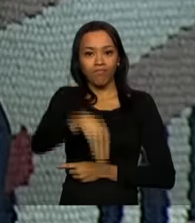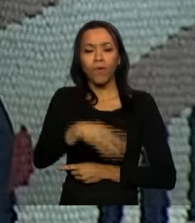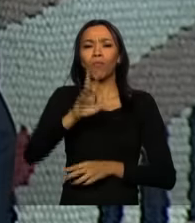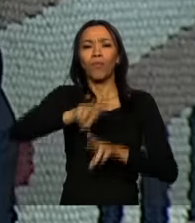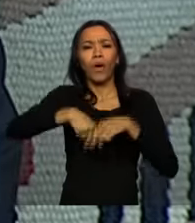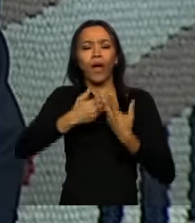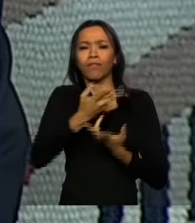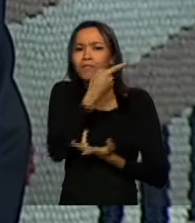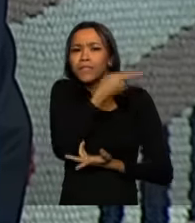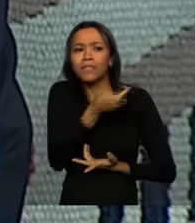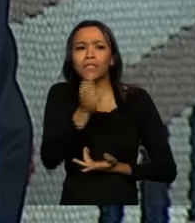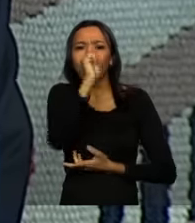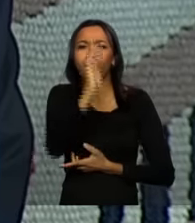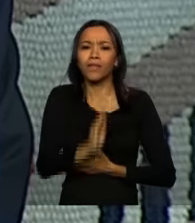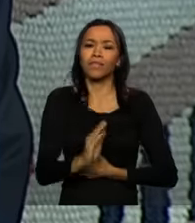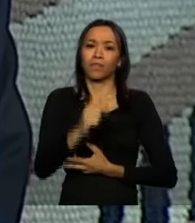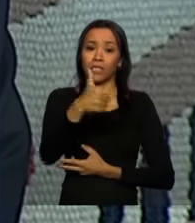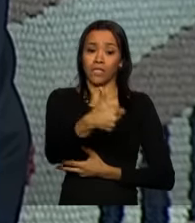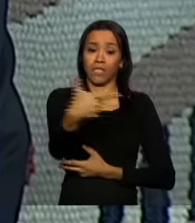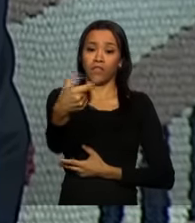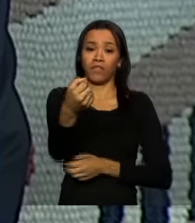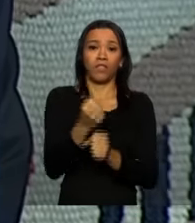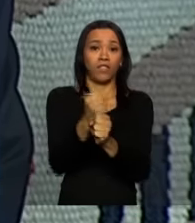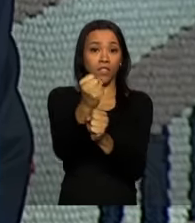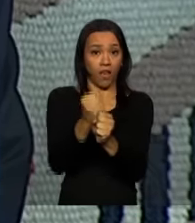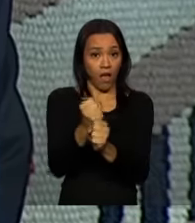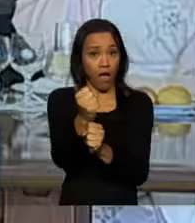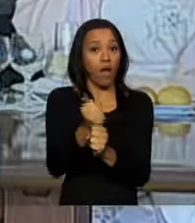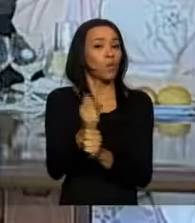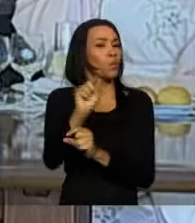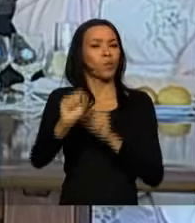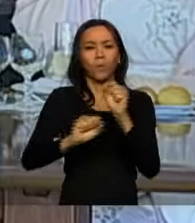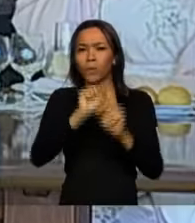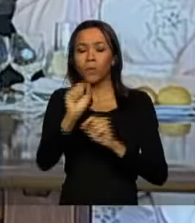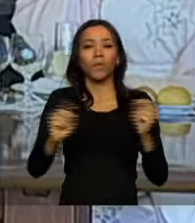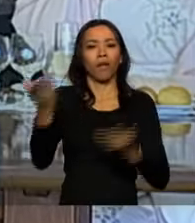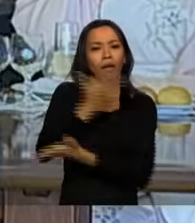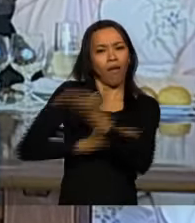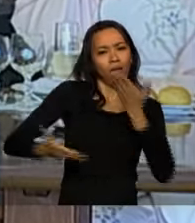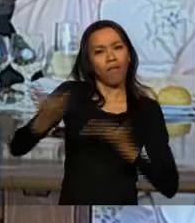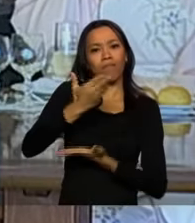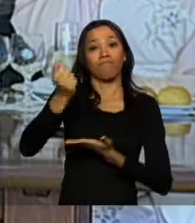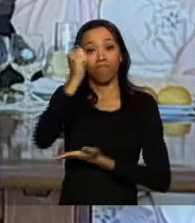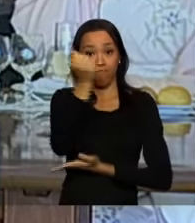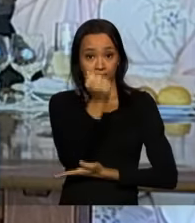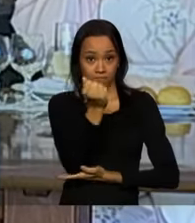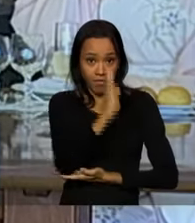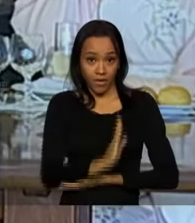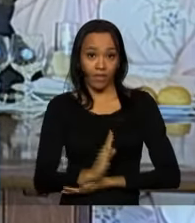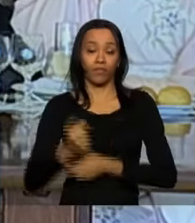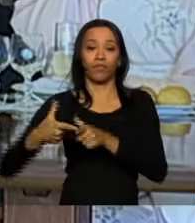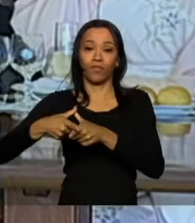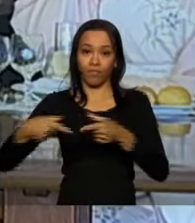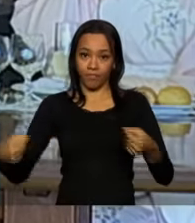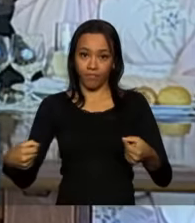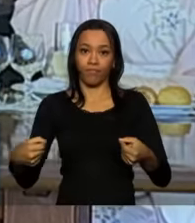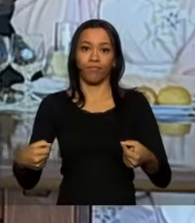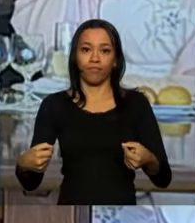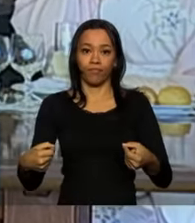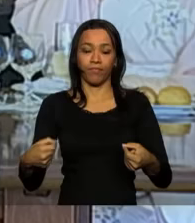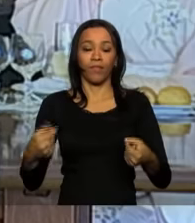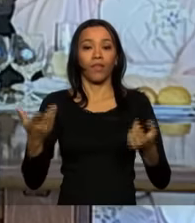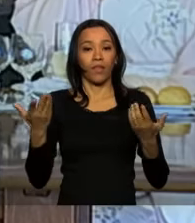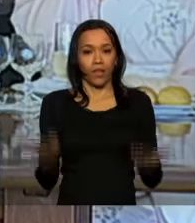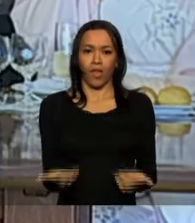da celebração dos 120 anos das relações diplomáticas entre o Japão e o Brasil.